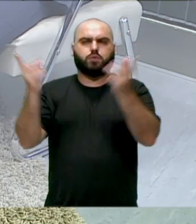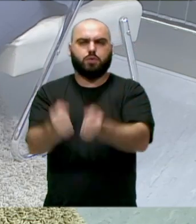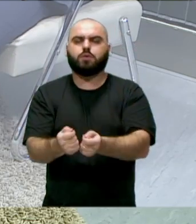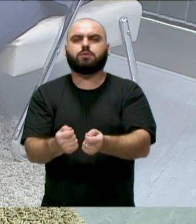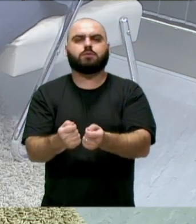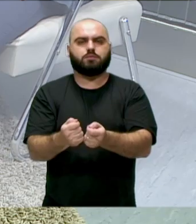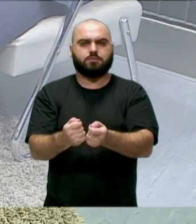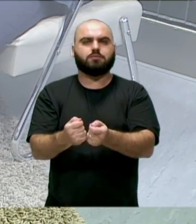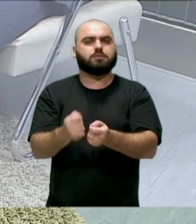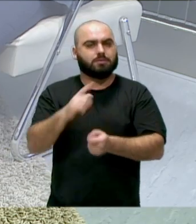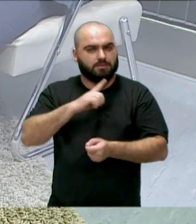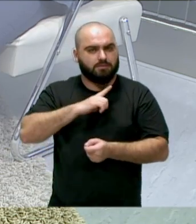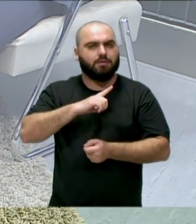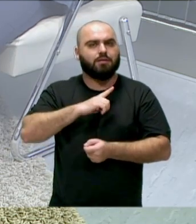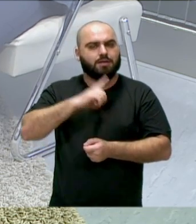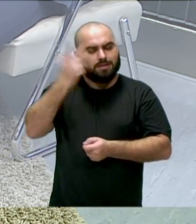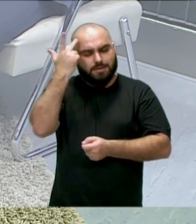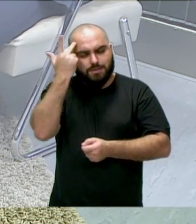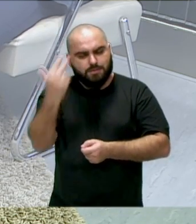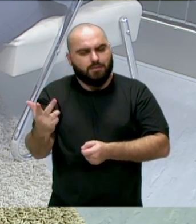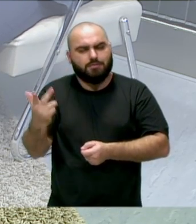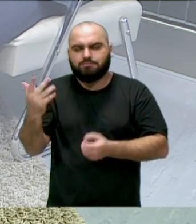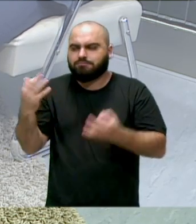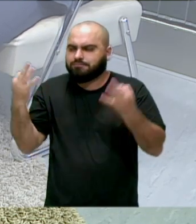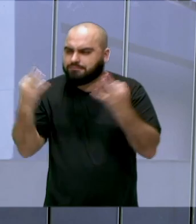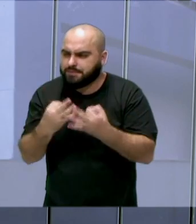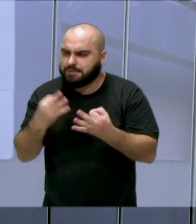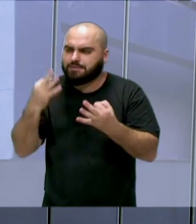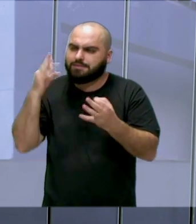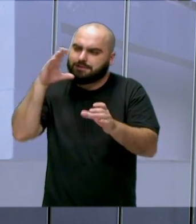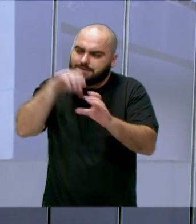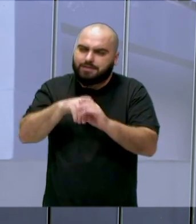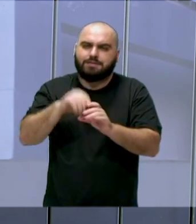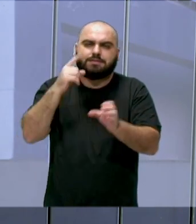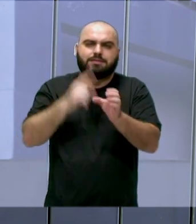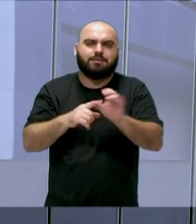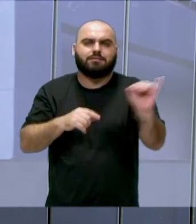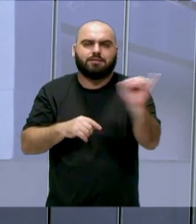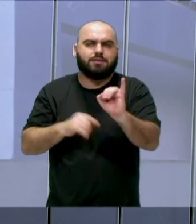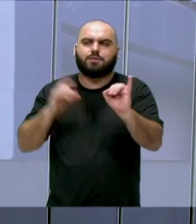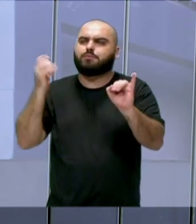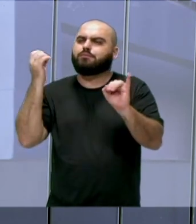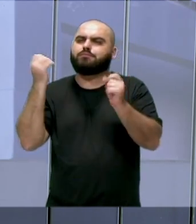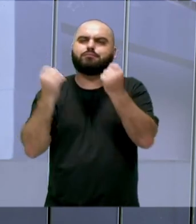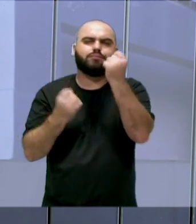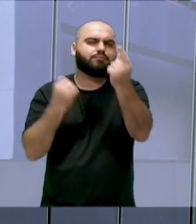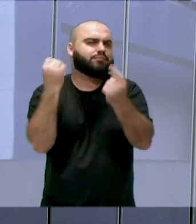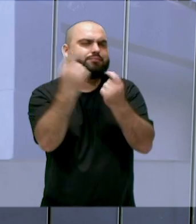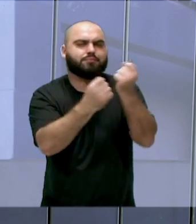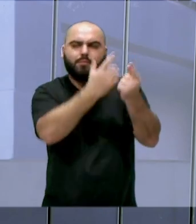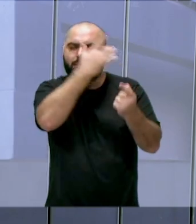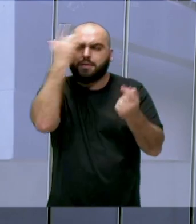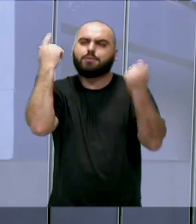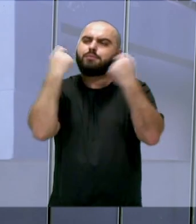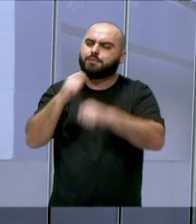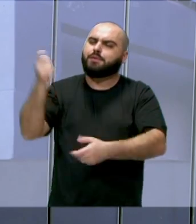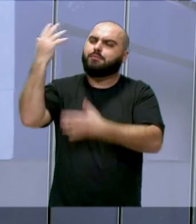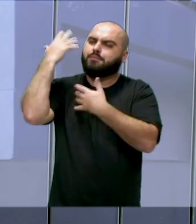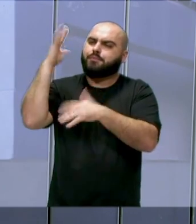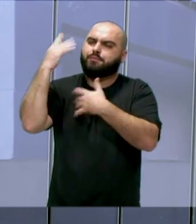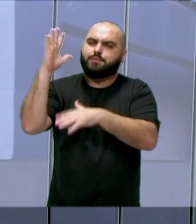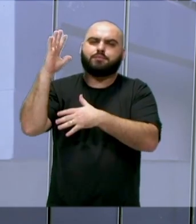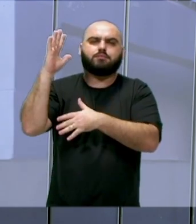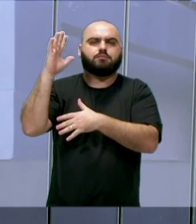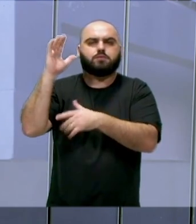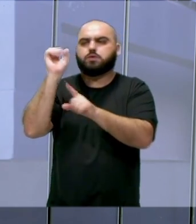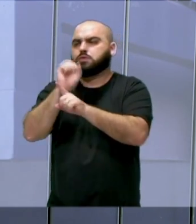que têm uma história bacana dentro da nossa cidade de Itajaí, qualquer parlamentar deveria sim homenagear, independente que se for uma esfera